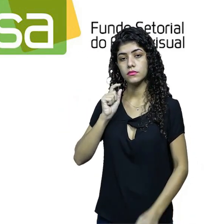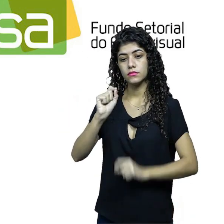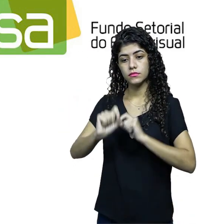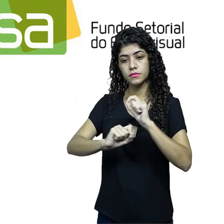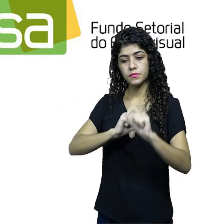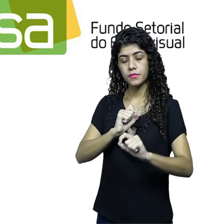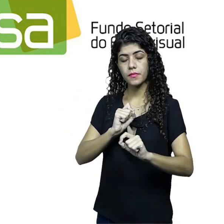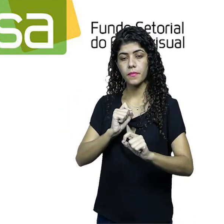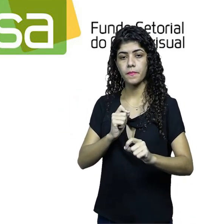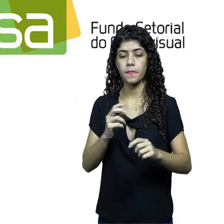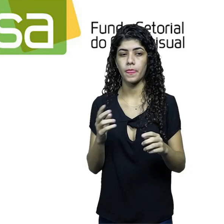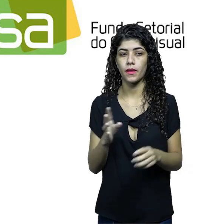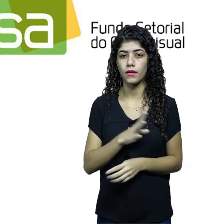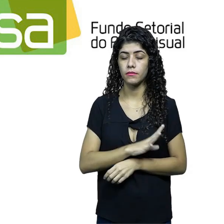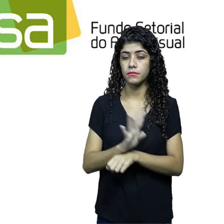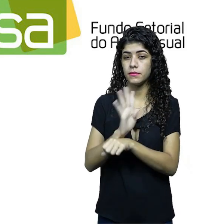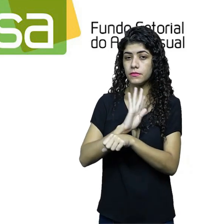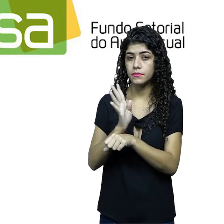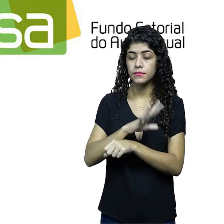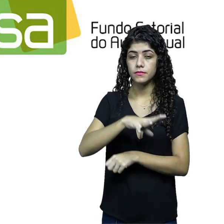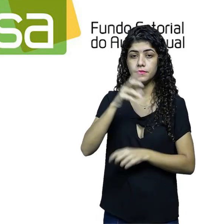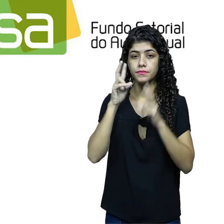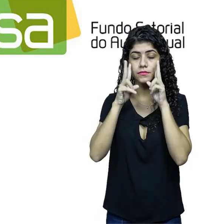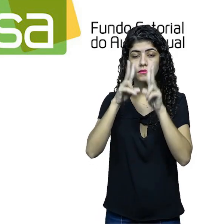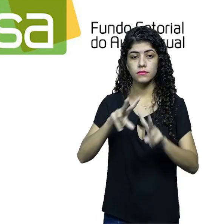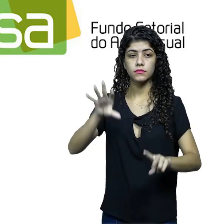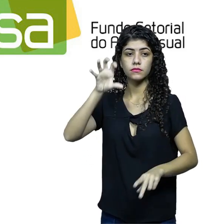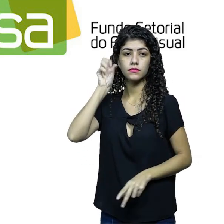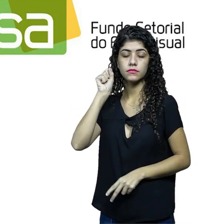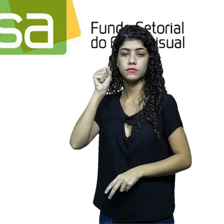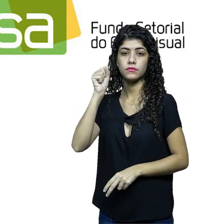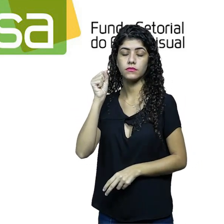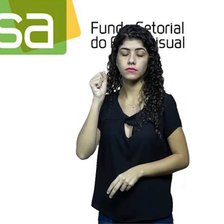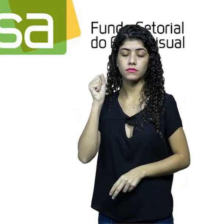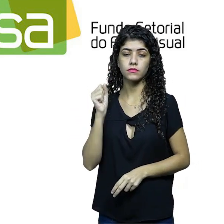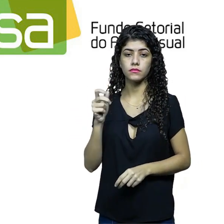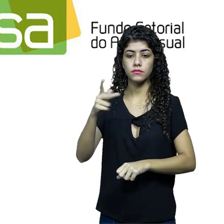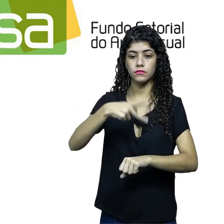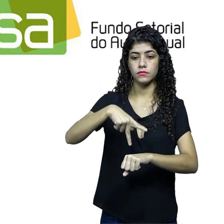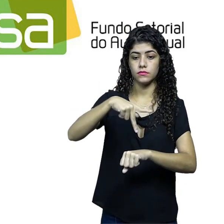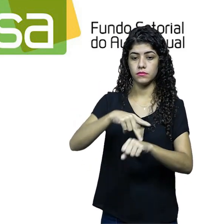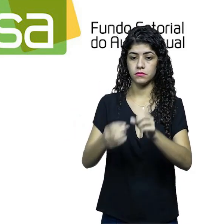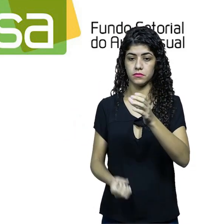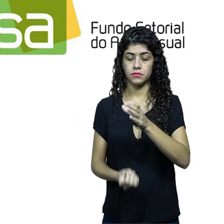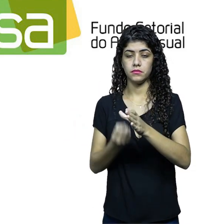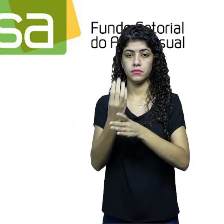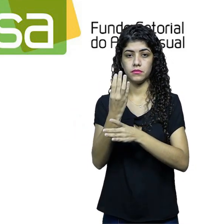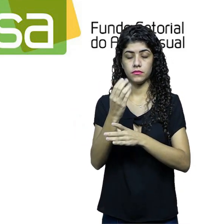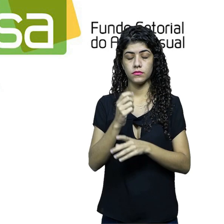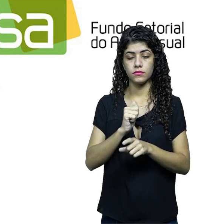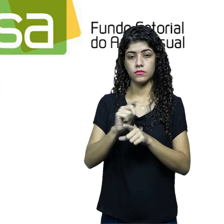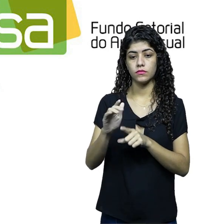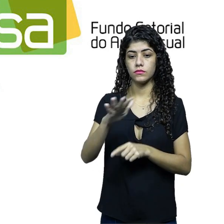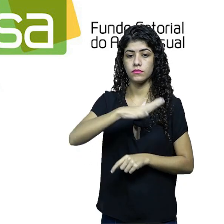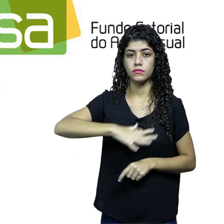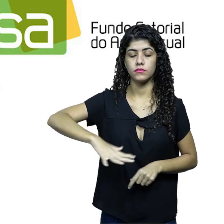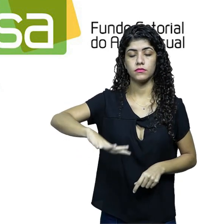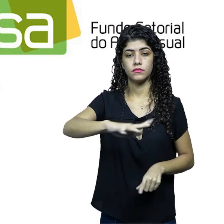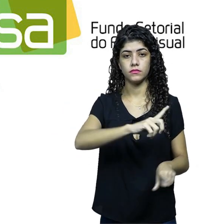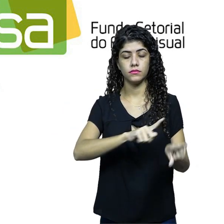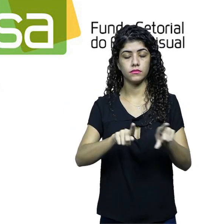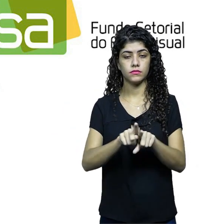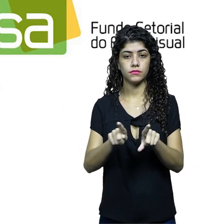na política pública de fomento à indústria cinematográfica e audiovisual no país, ao inovar quanto às formas de estímulo estatal e